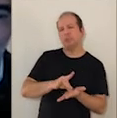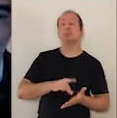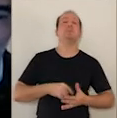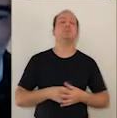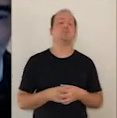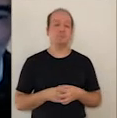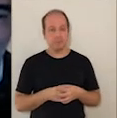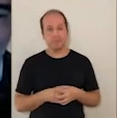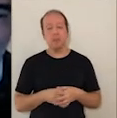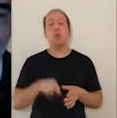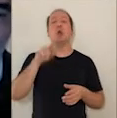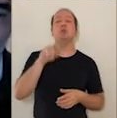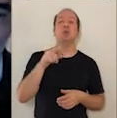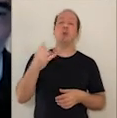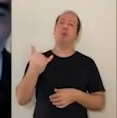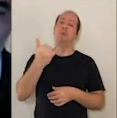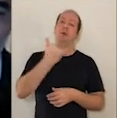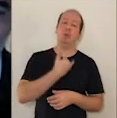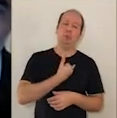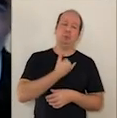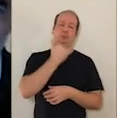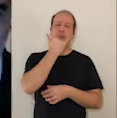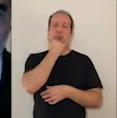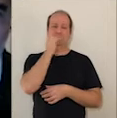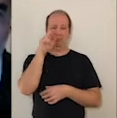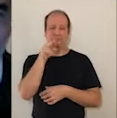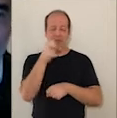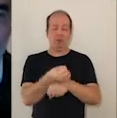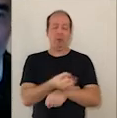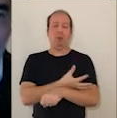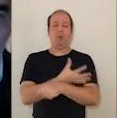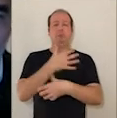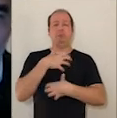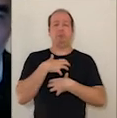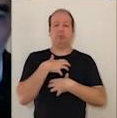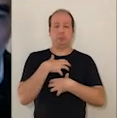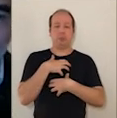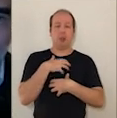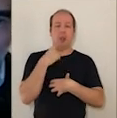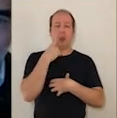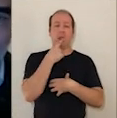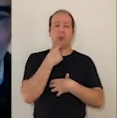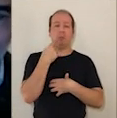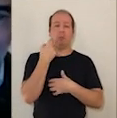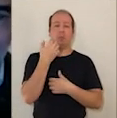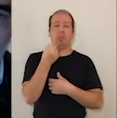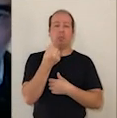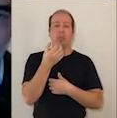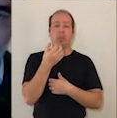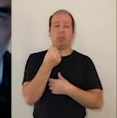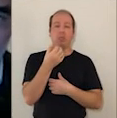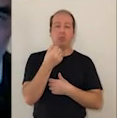o senhor o visse, ficaria profundamente comovido. Seus lábios pálidos